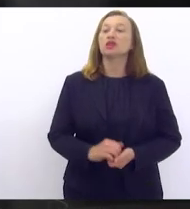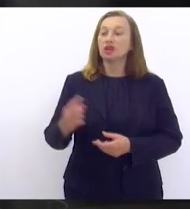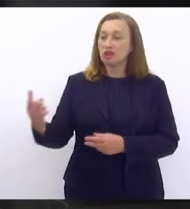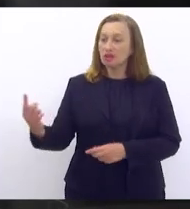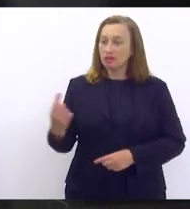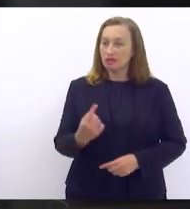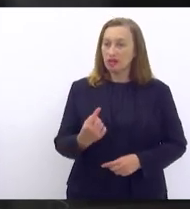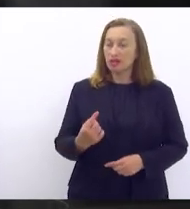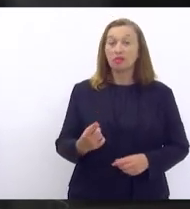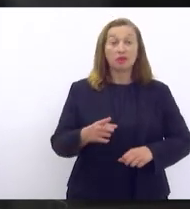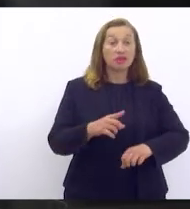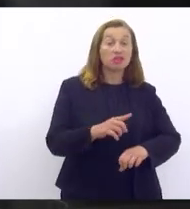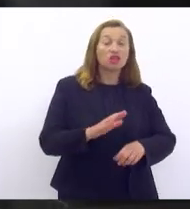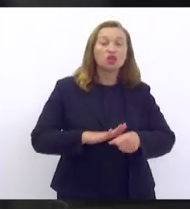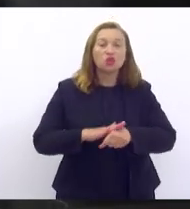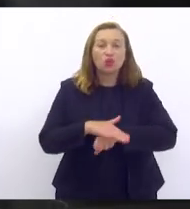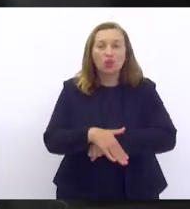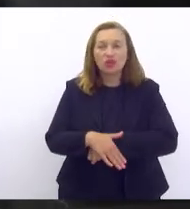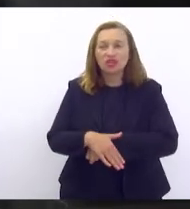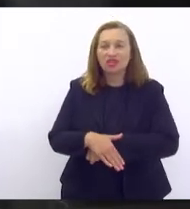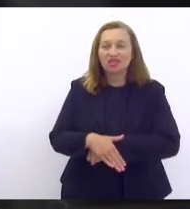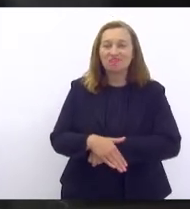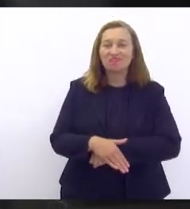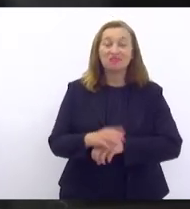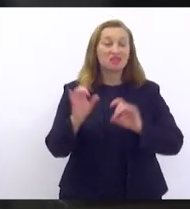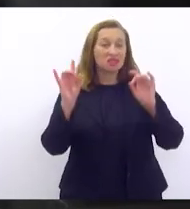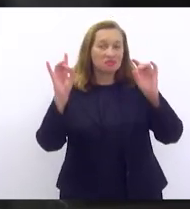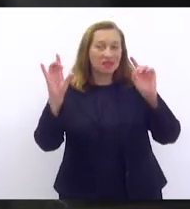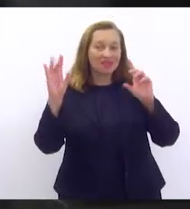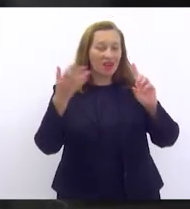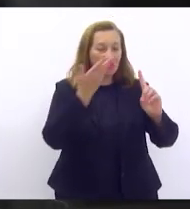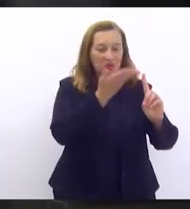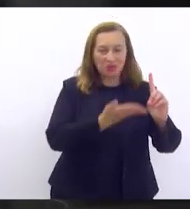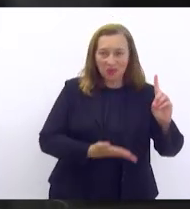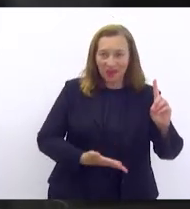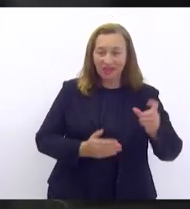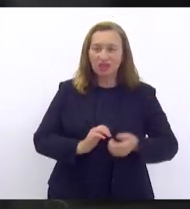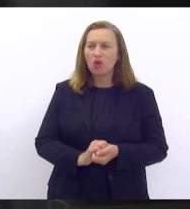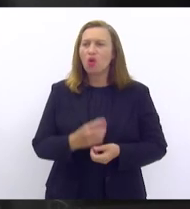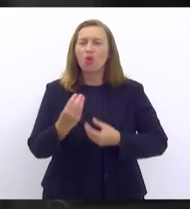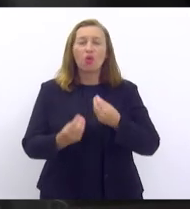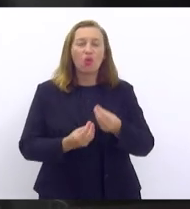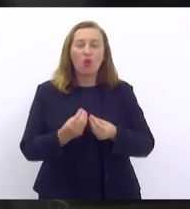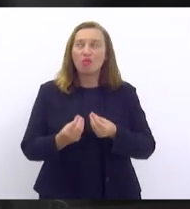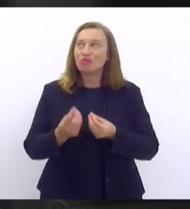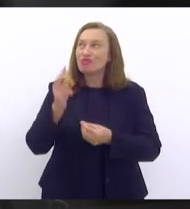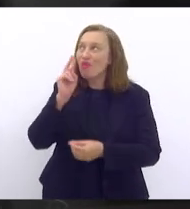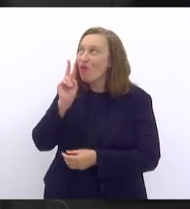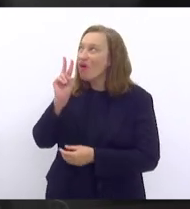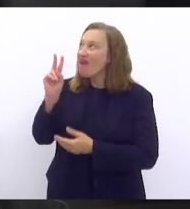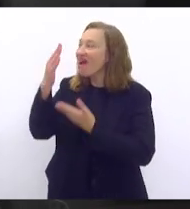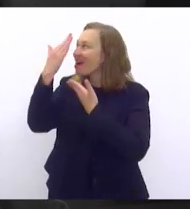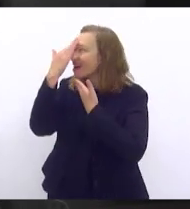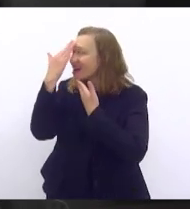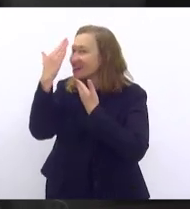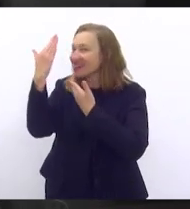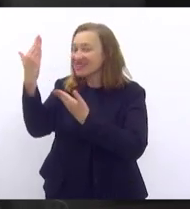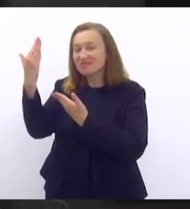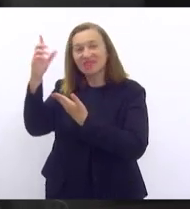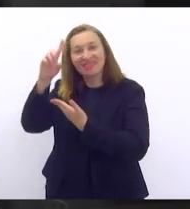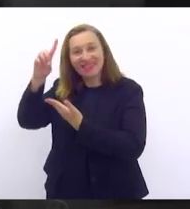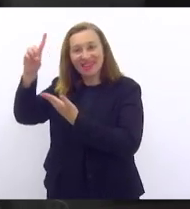noite profética, para essa noite solene. Como não elevar um olhar de agradecimento e louvor ao bom